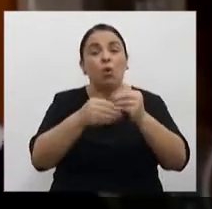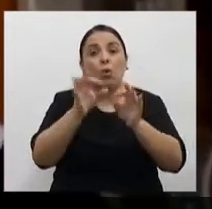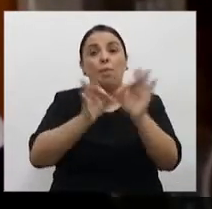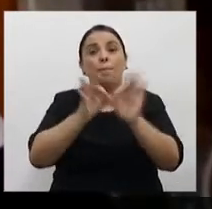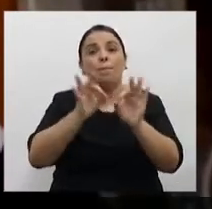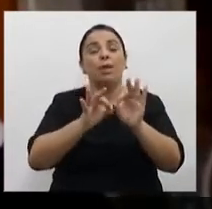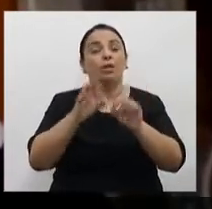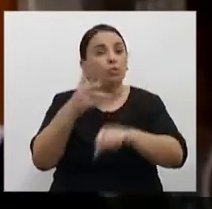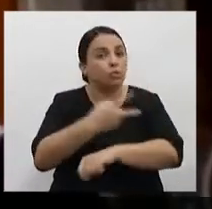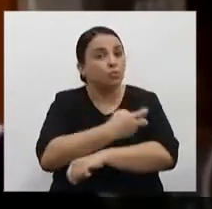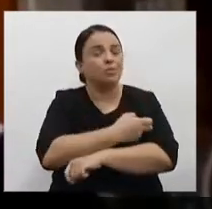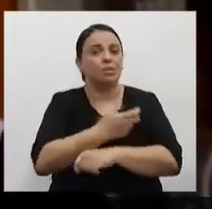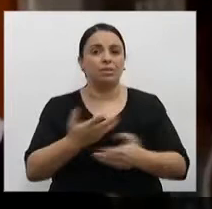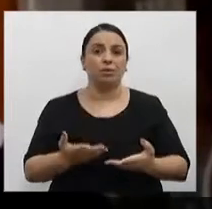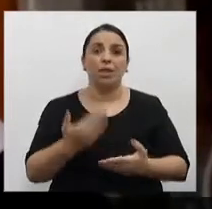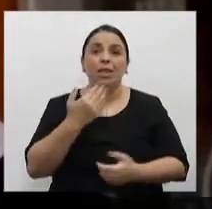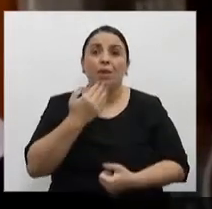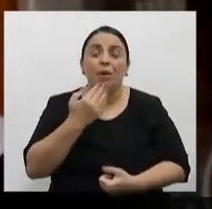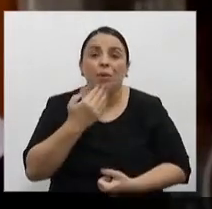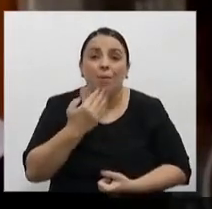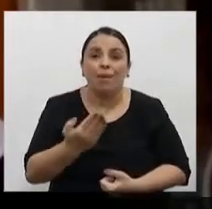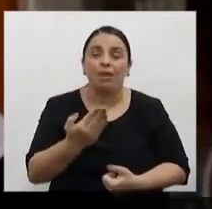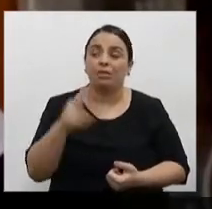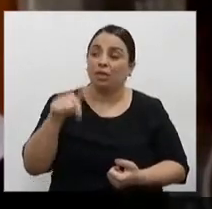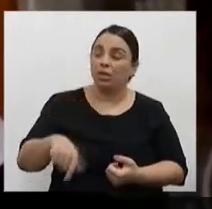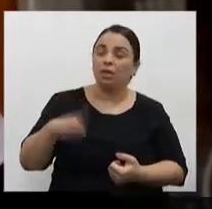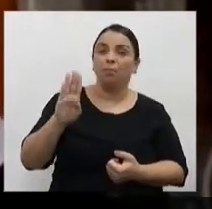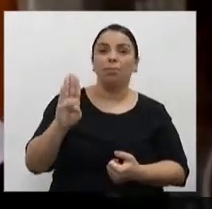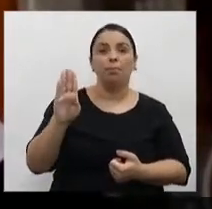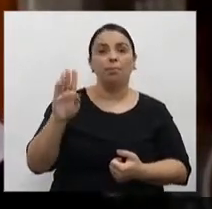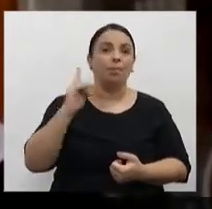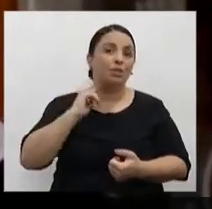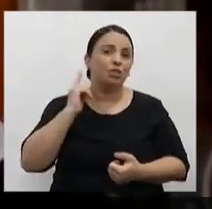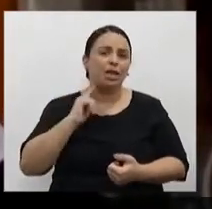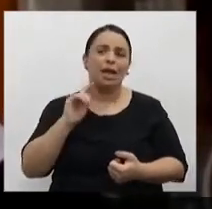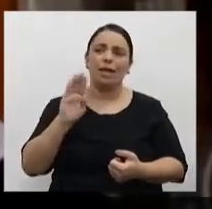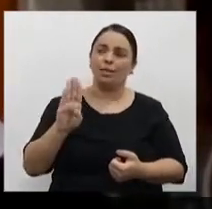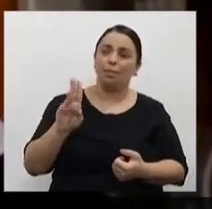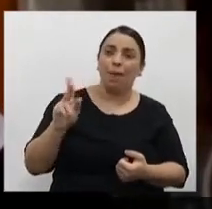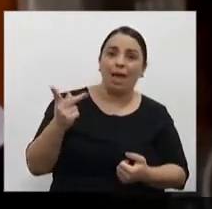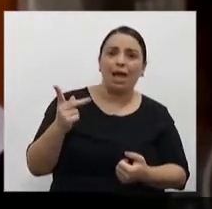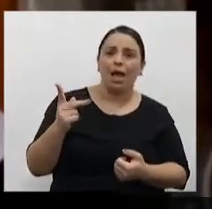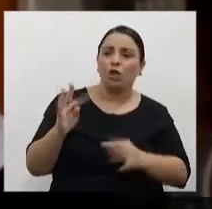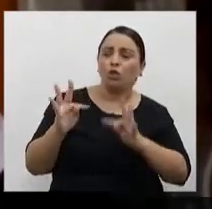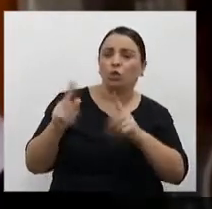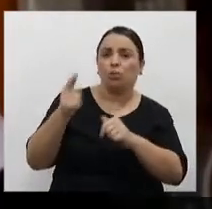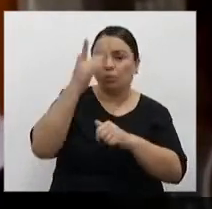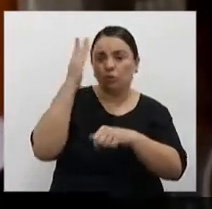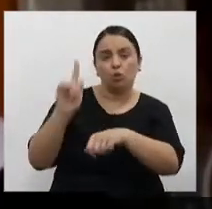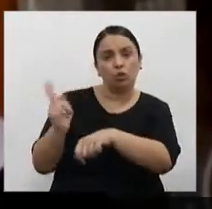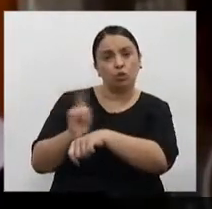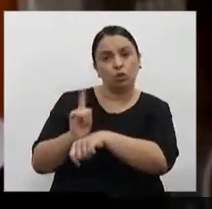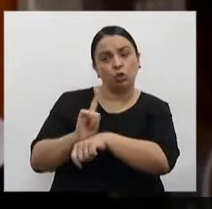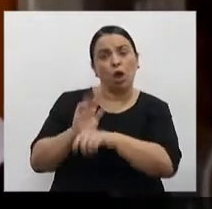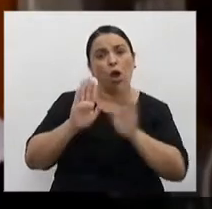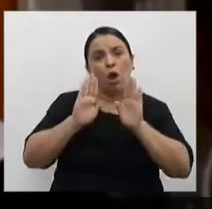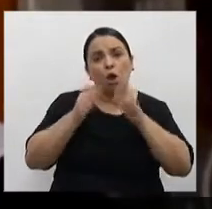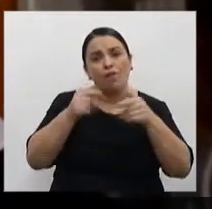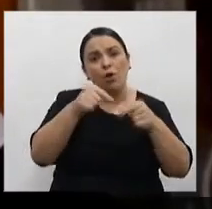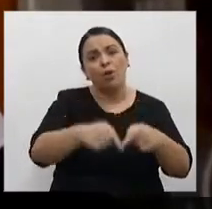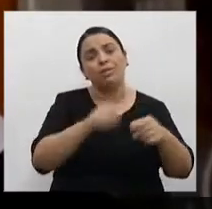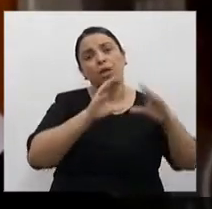que Minas Gerais, através dos seus gestores, que Belo Horizonte, através dos seus gestores, tenham um olhar sobre isso, tá certo?